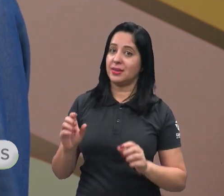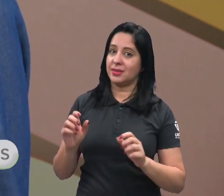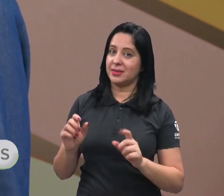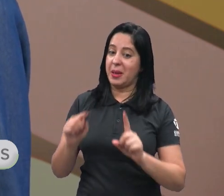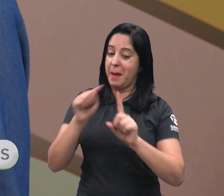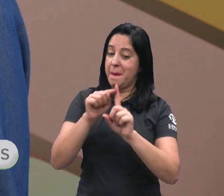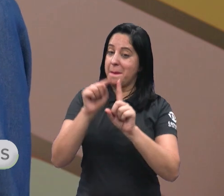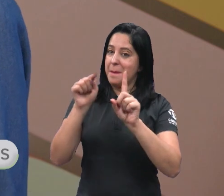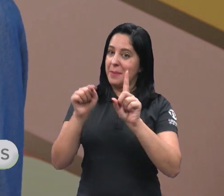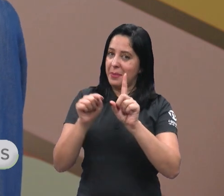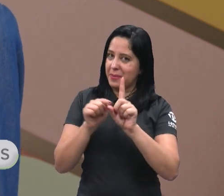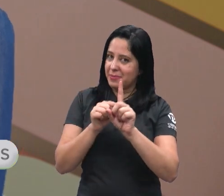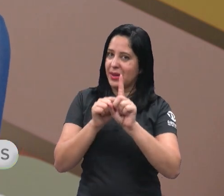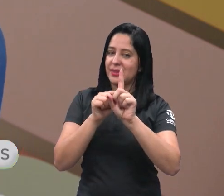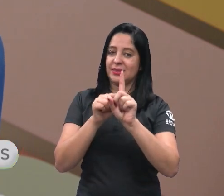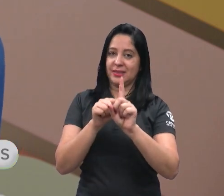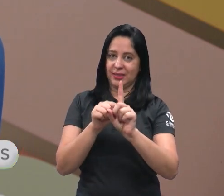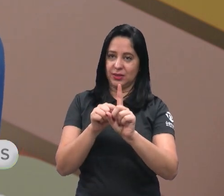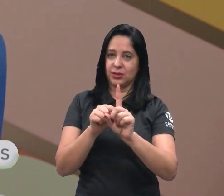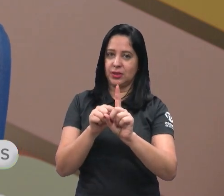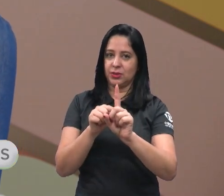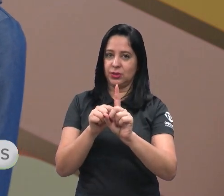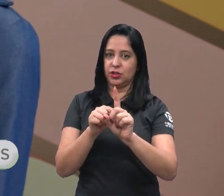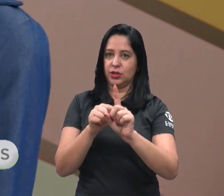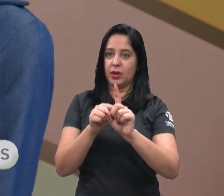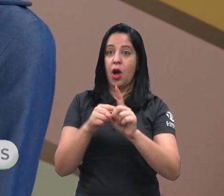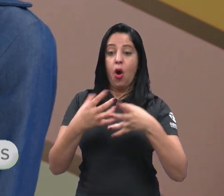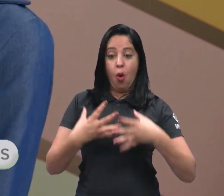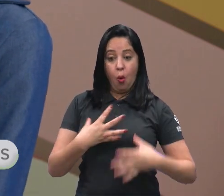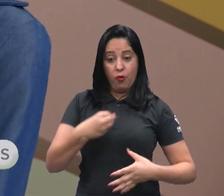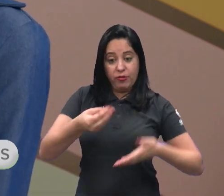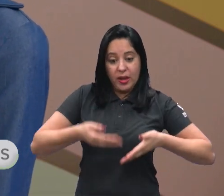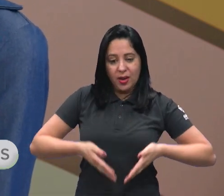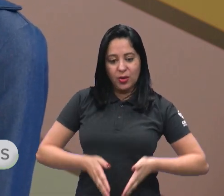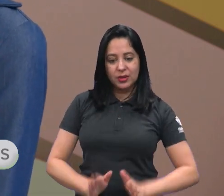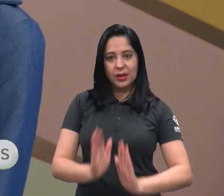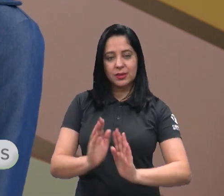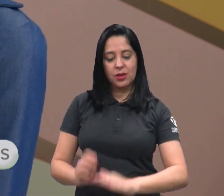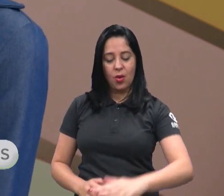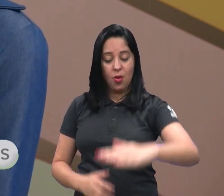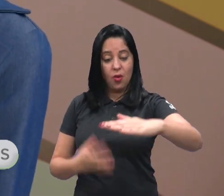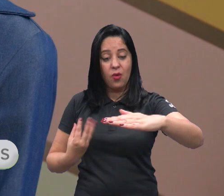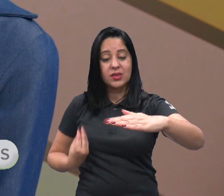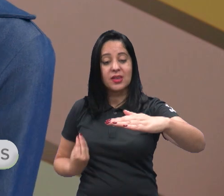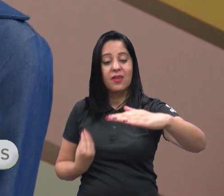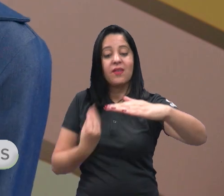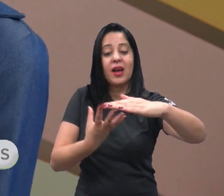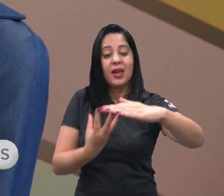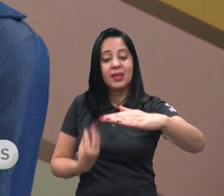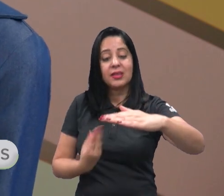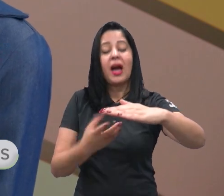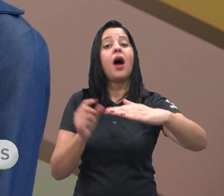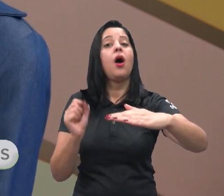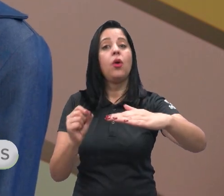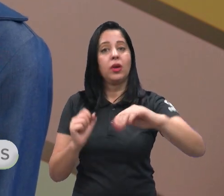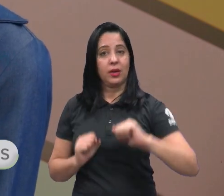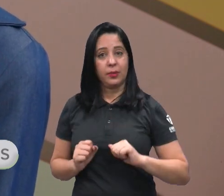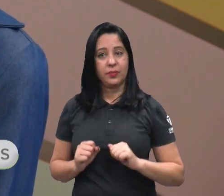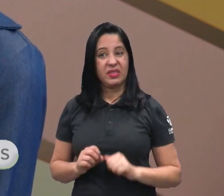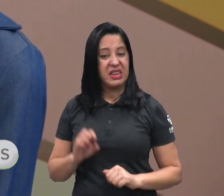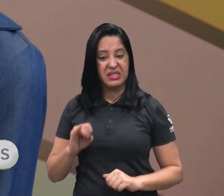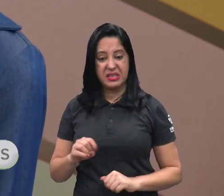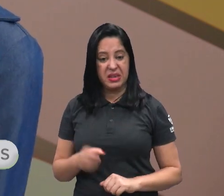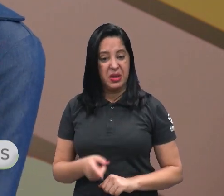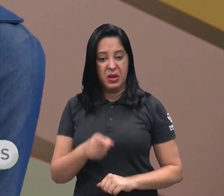de você, né? Então, você vai dar o quê para o seu filho? Se você ensina para o seu filho que você não pode se colocar, que você não se coloca em